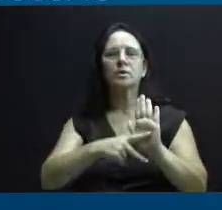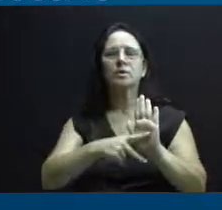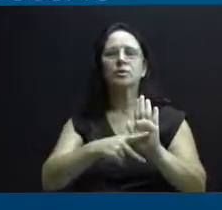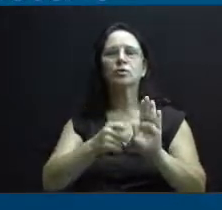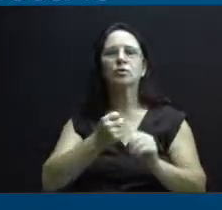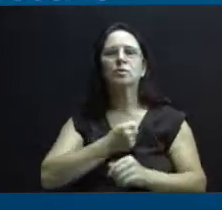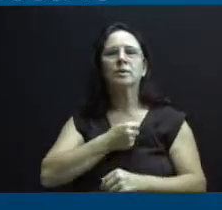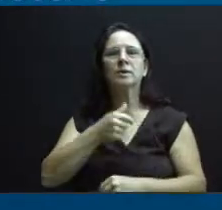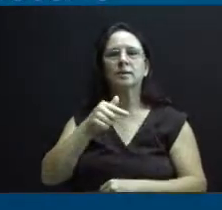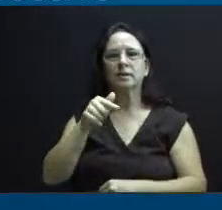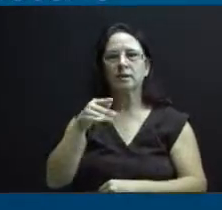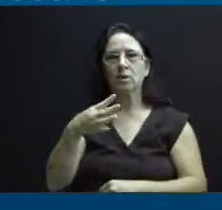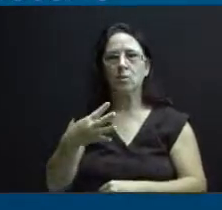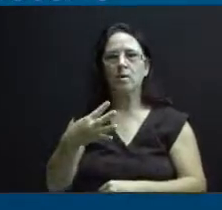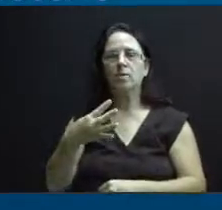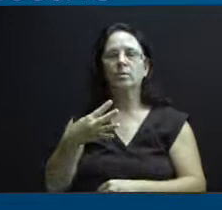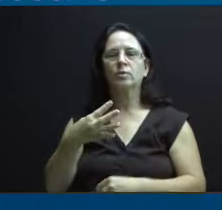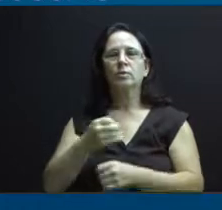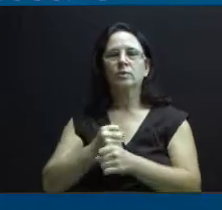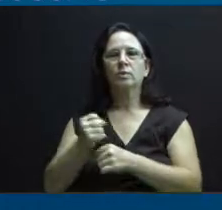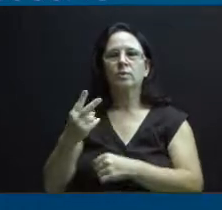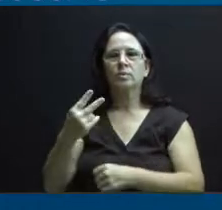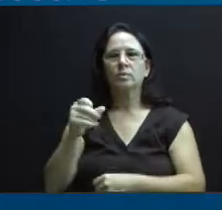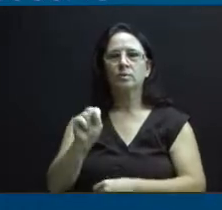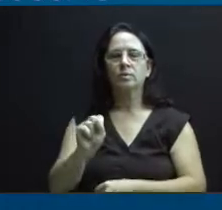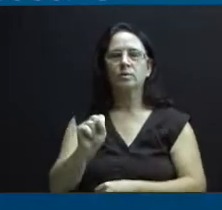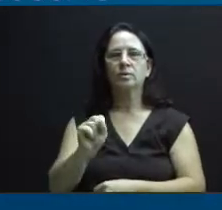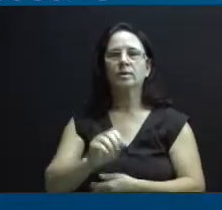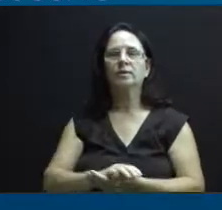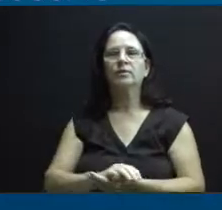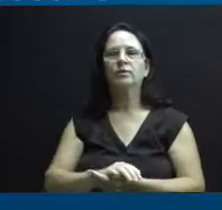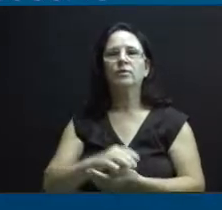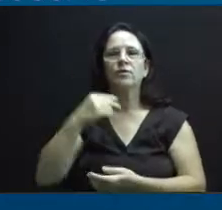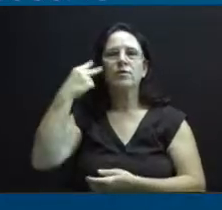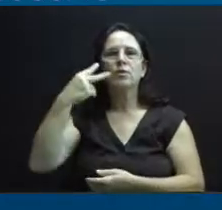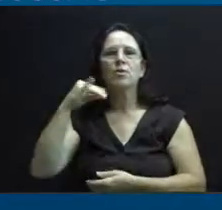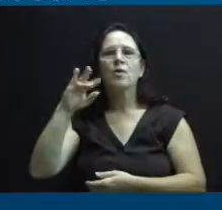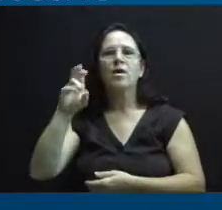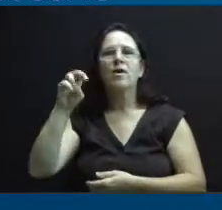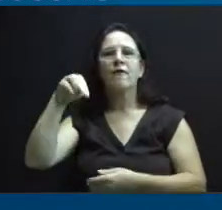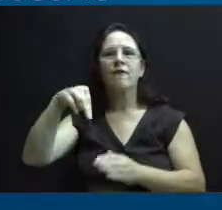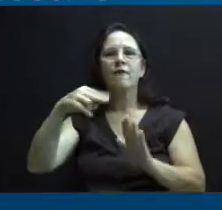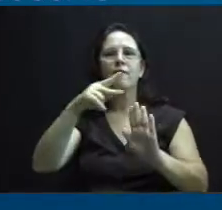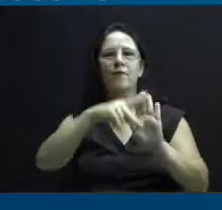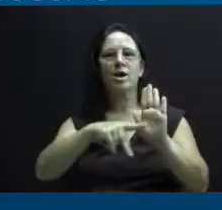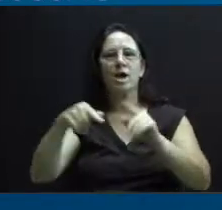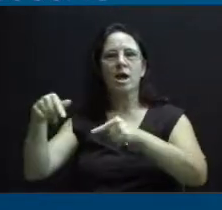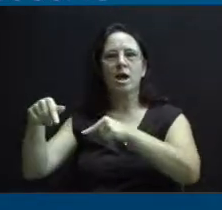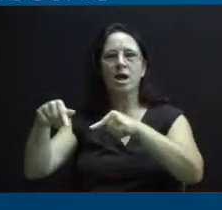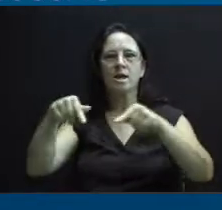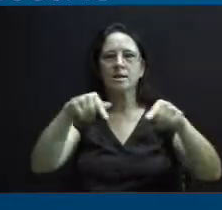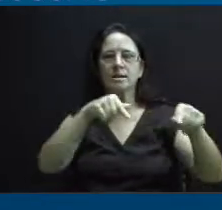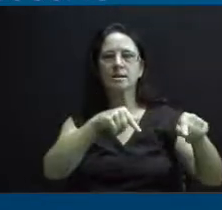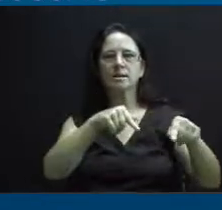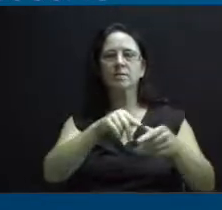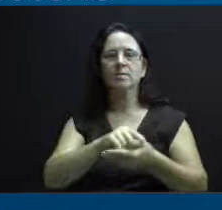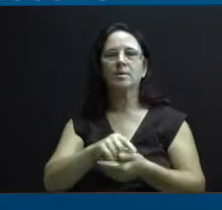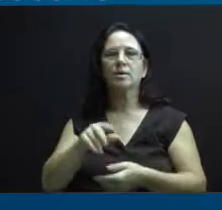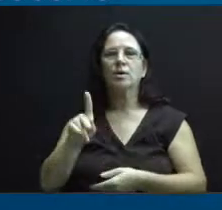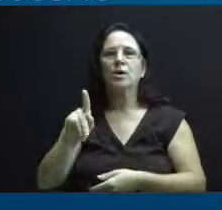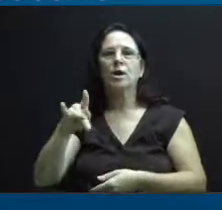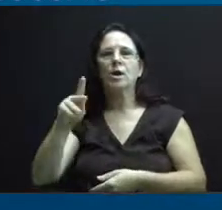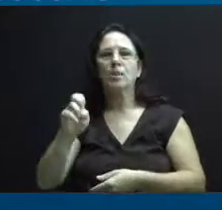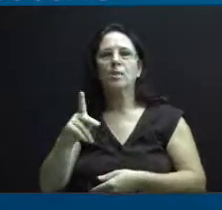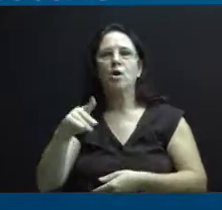74 barra 2018 autoria de evan da silva institui a semana municipal do hip hop e o